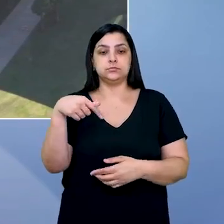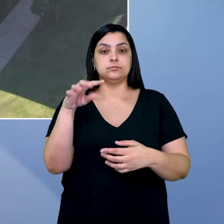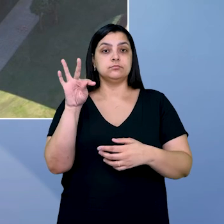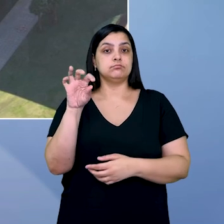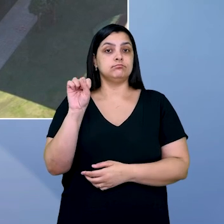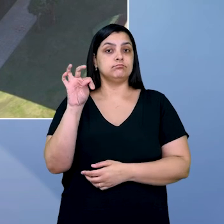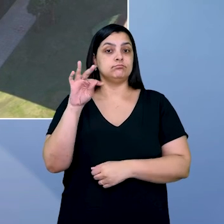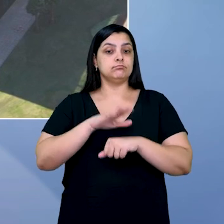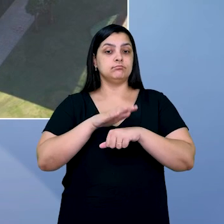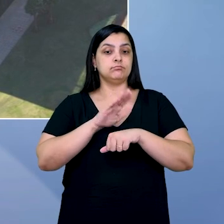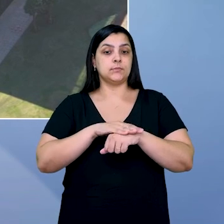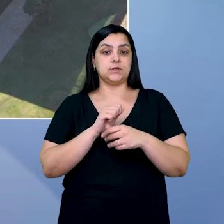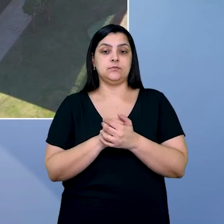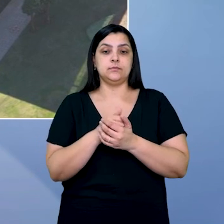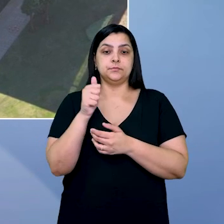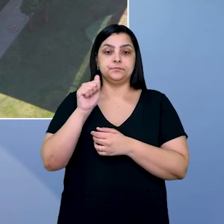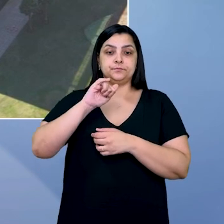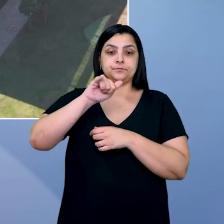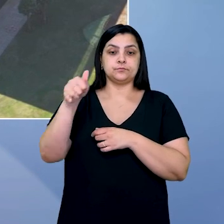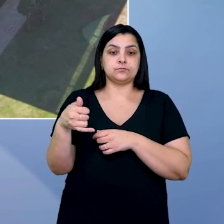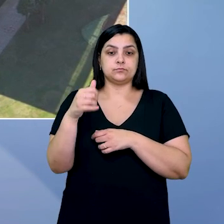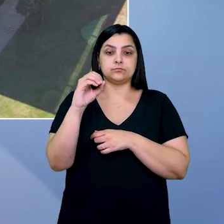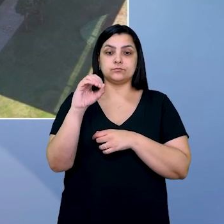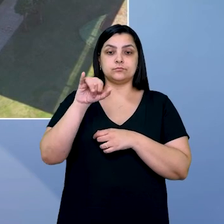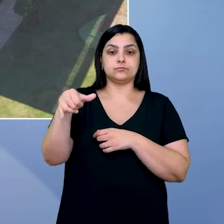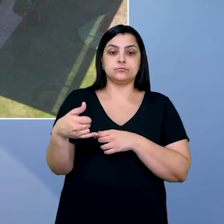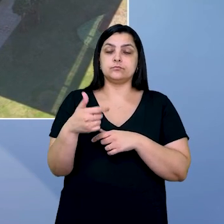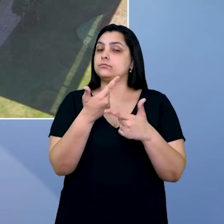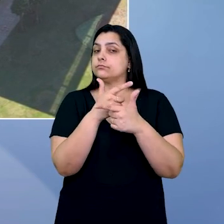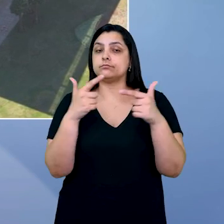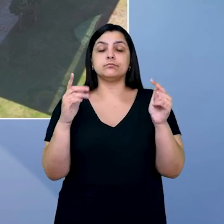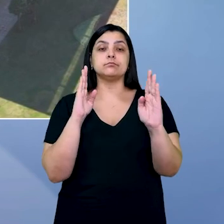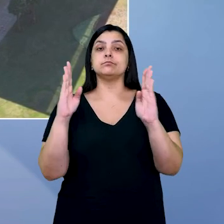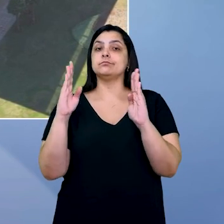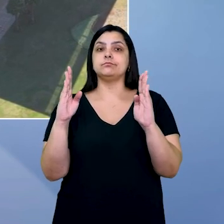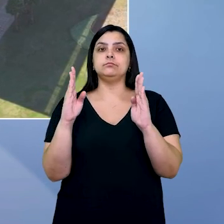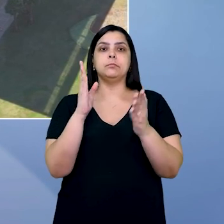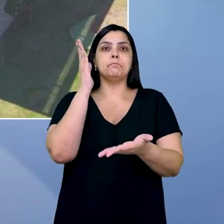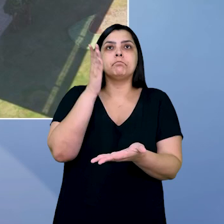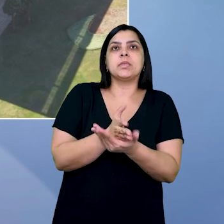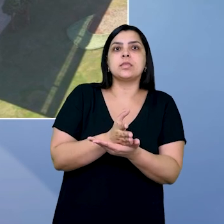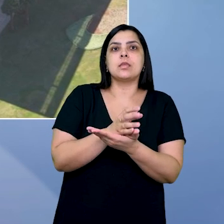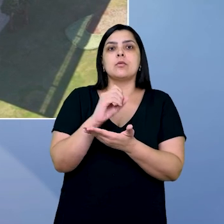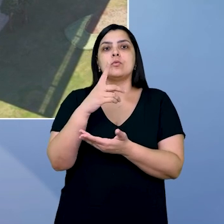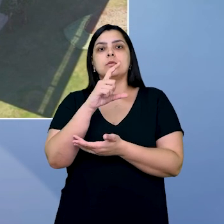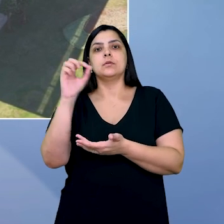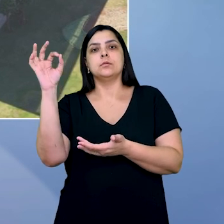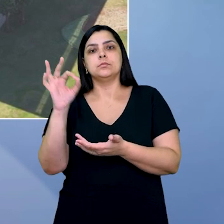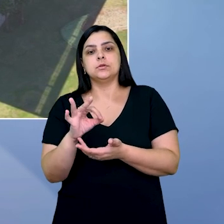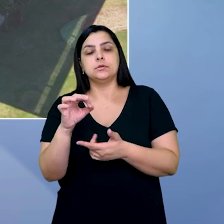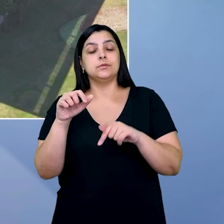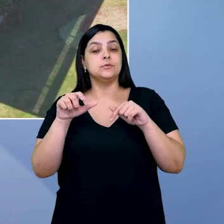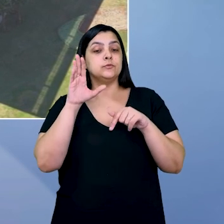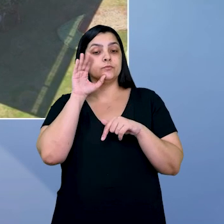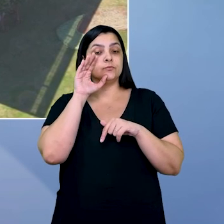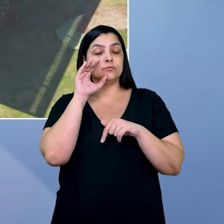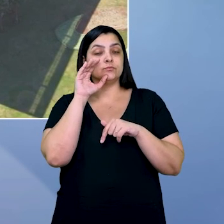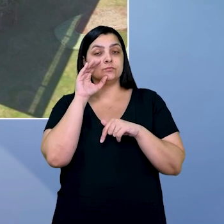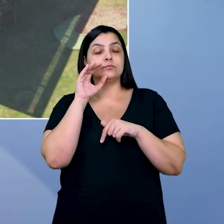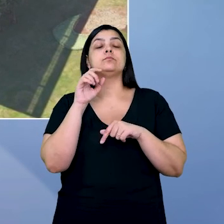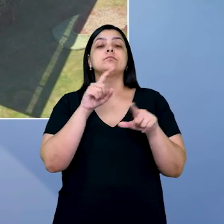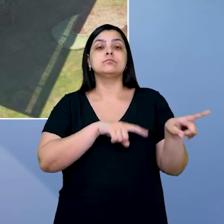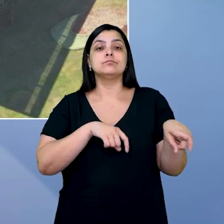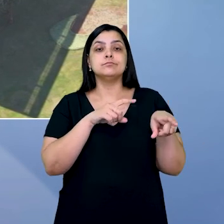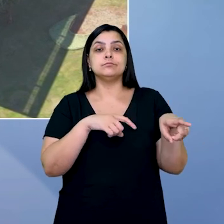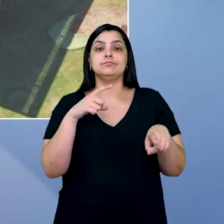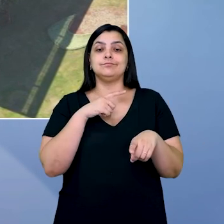do TST. A OJ estabelece que não há prescrição total ou parcial da pretensão do trabalhador rural que